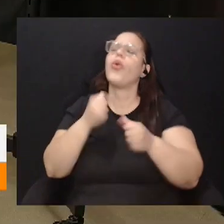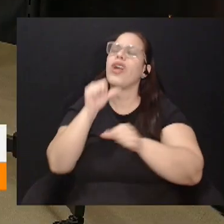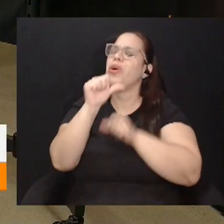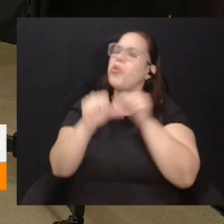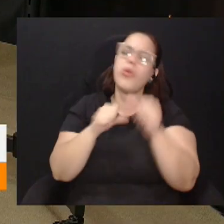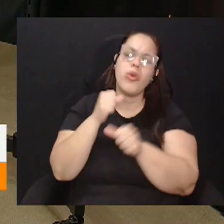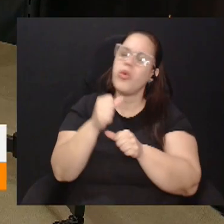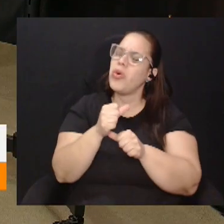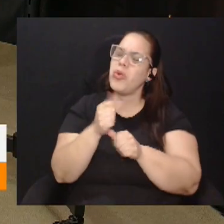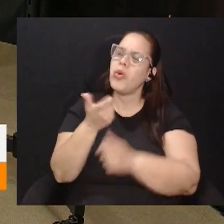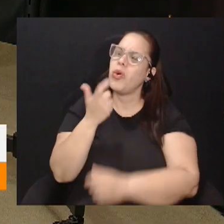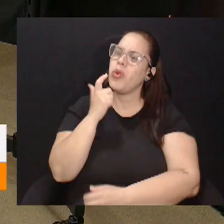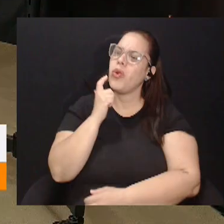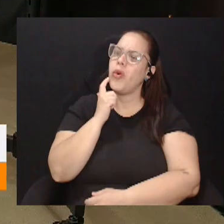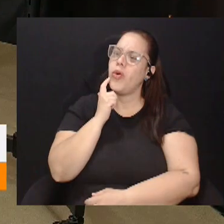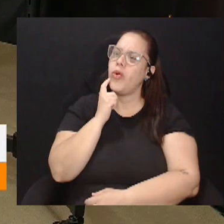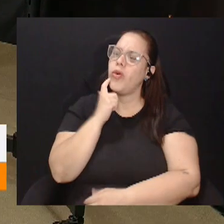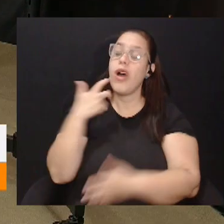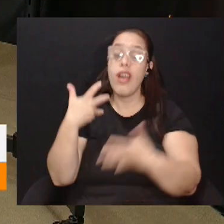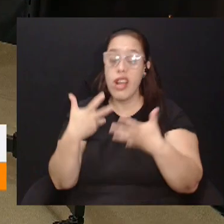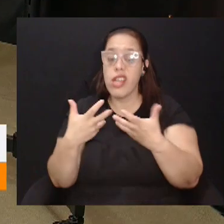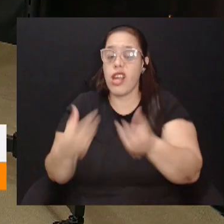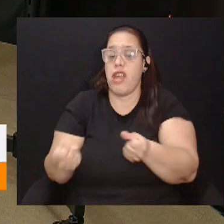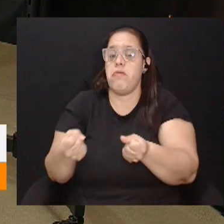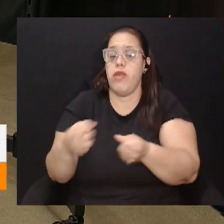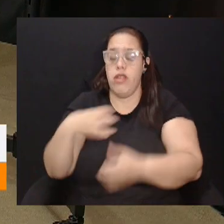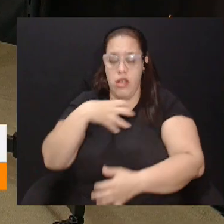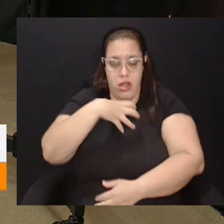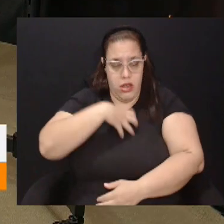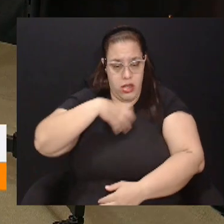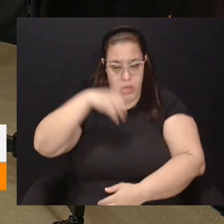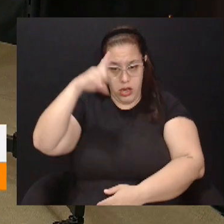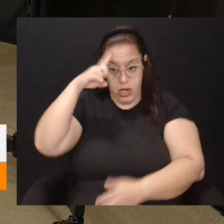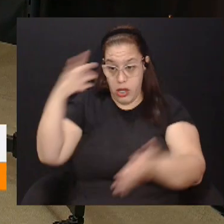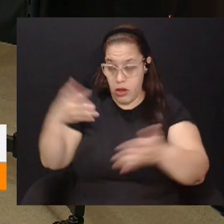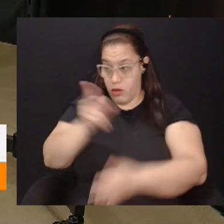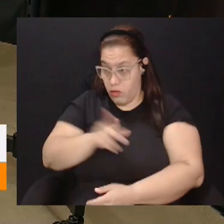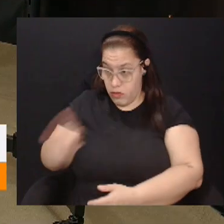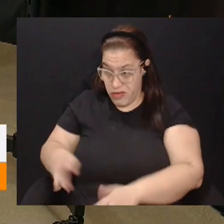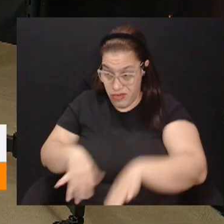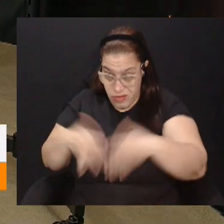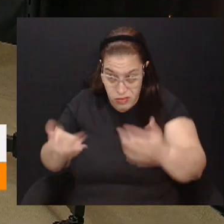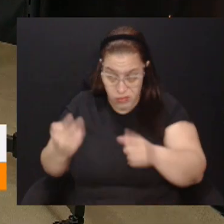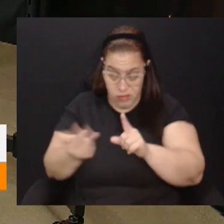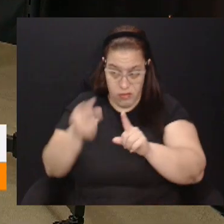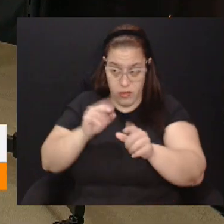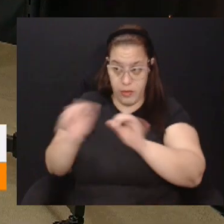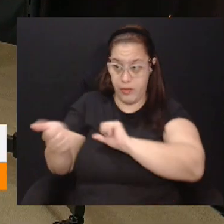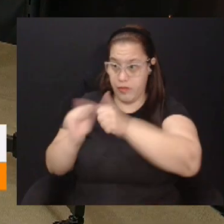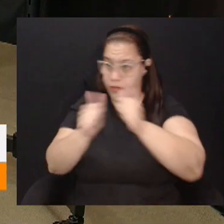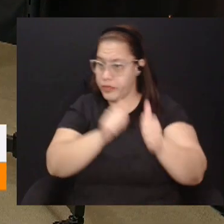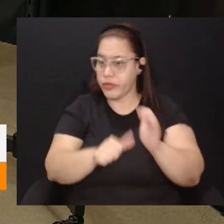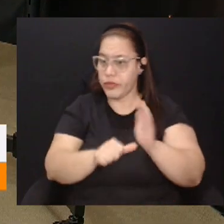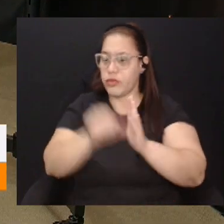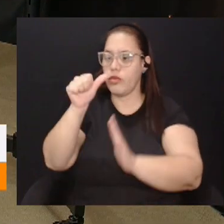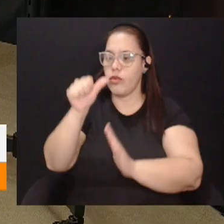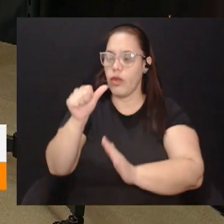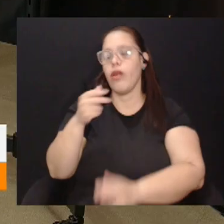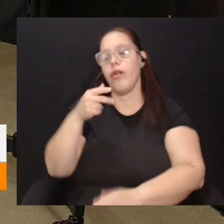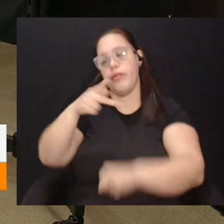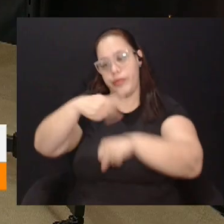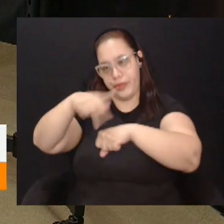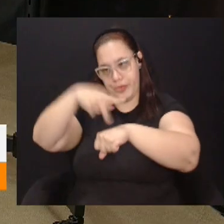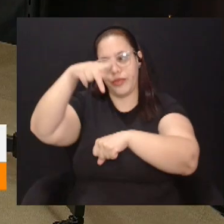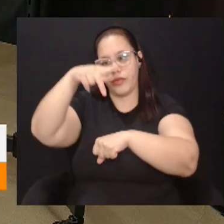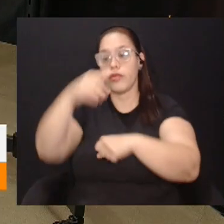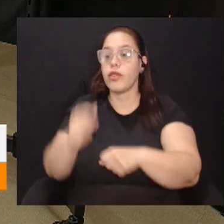gente recebe e sente essa data hoje, professor? Qual que é a sua avaliação? Primeiro a gente vai falar da Páscoa, mas primeiro o que